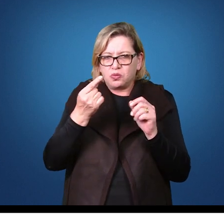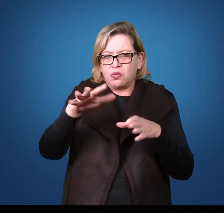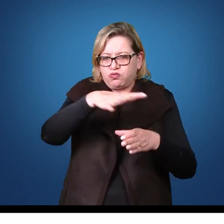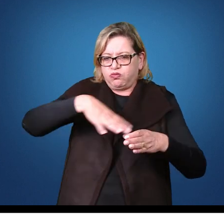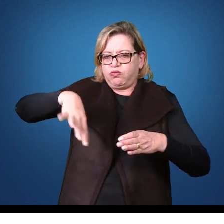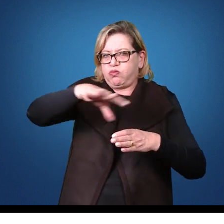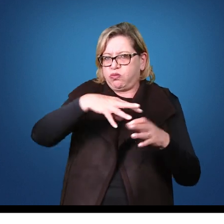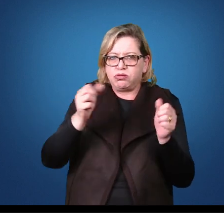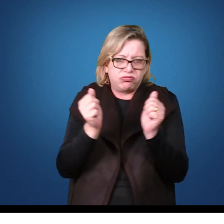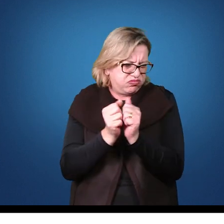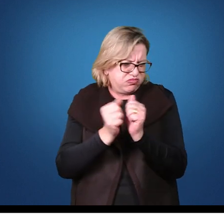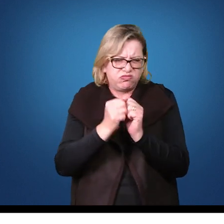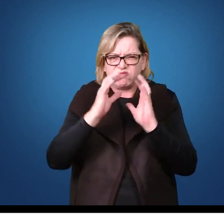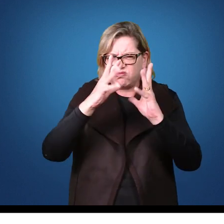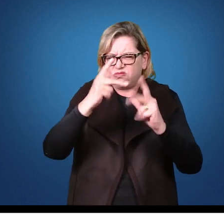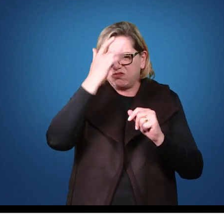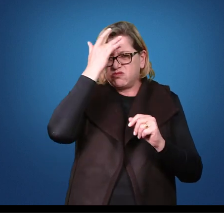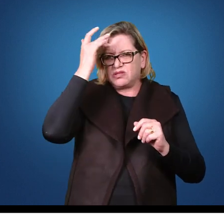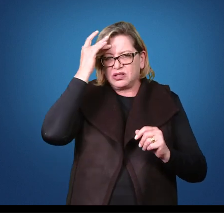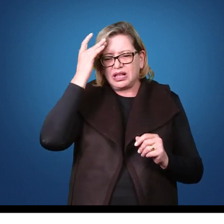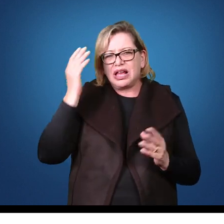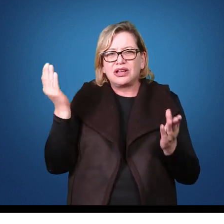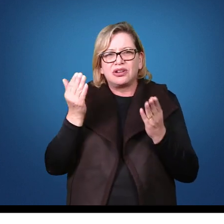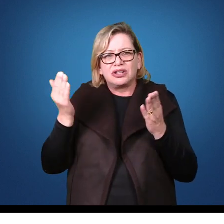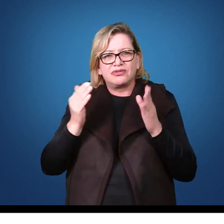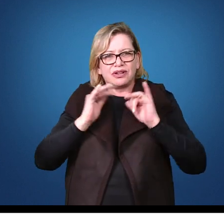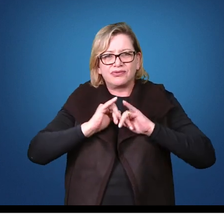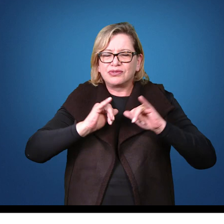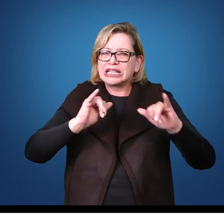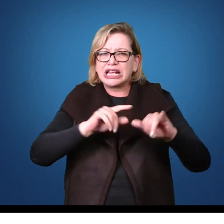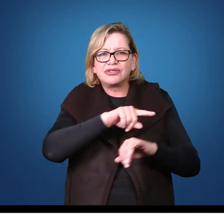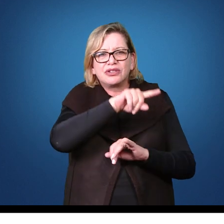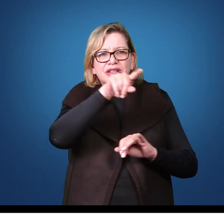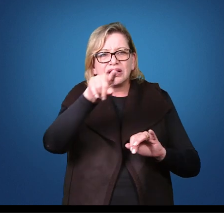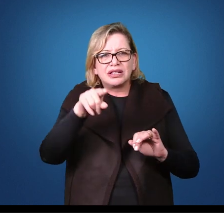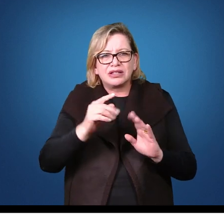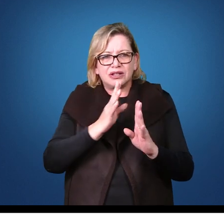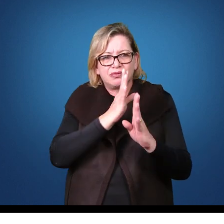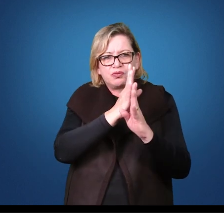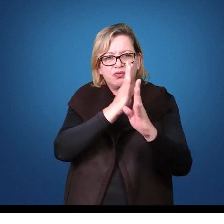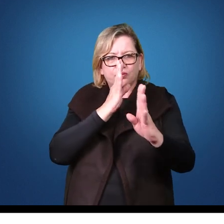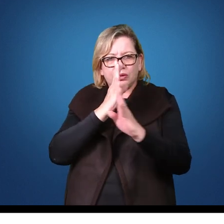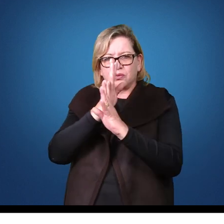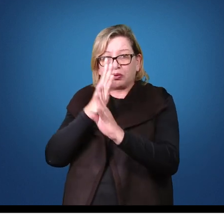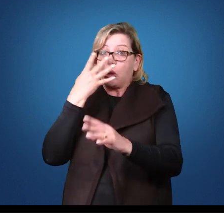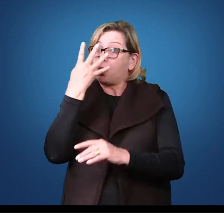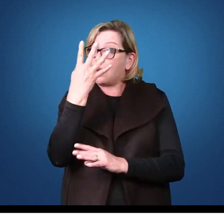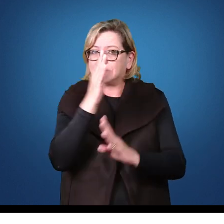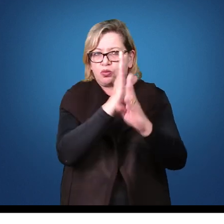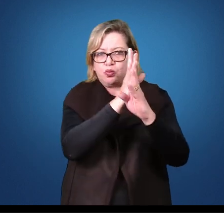coletivos. Eu vou pedir para que vocês façam quatro filas